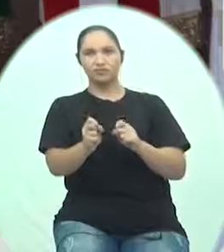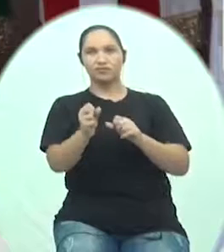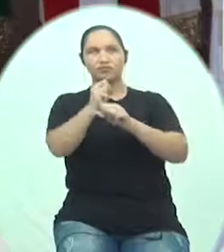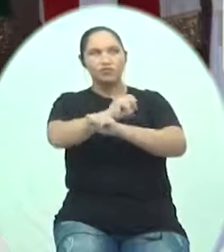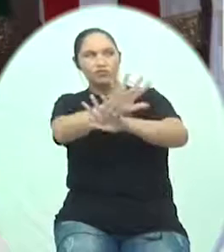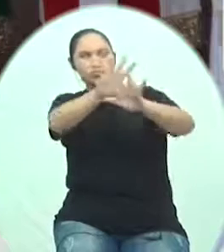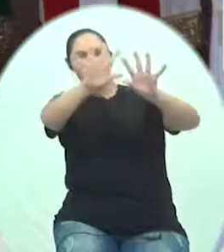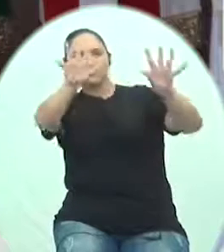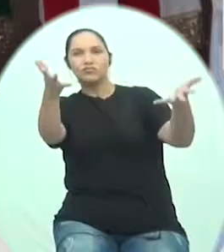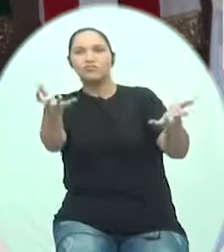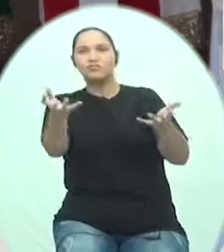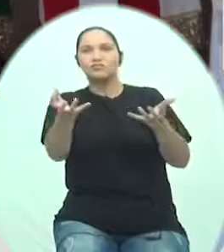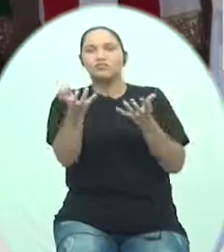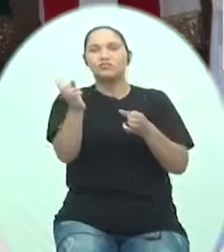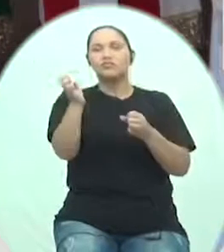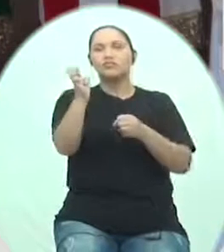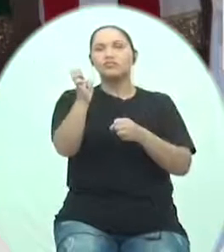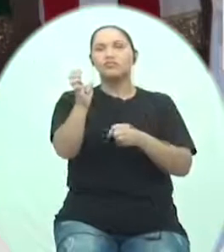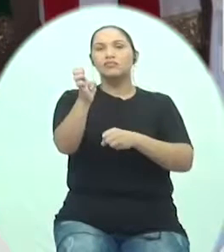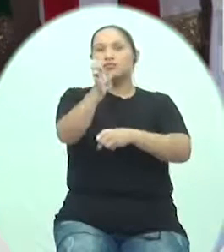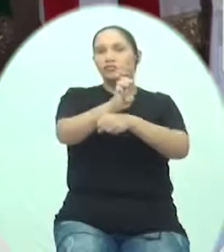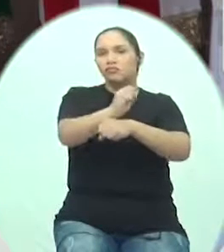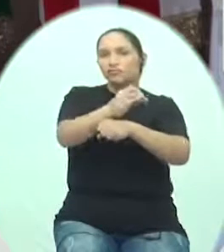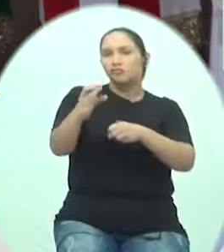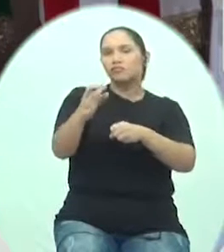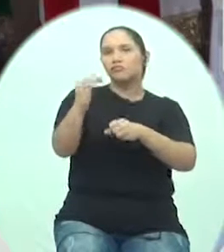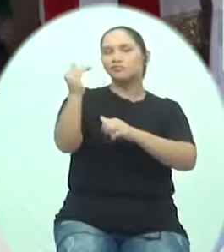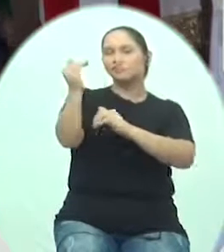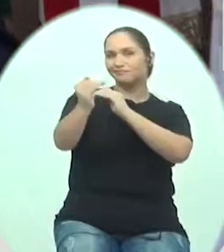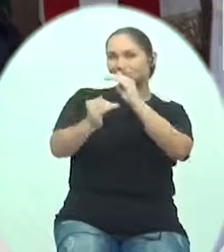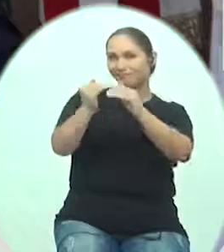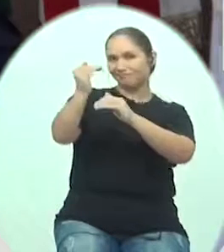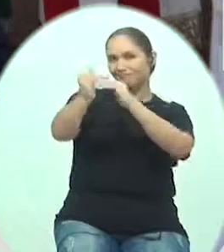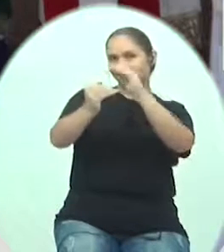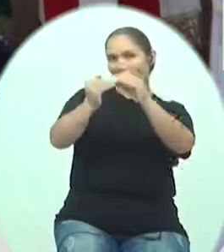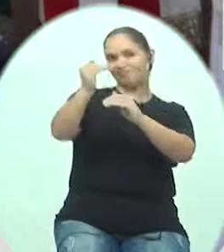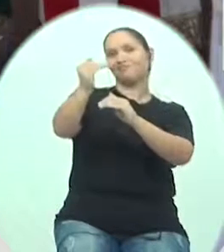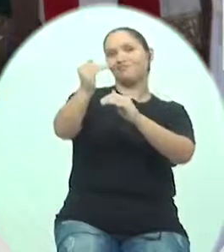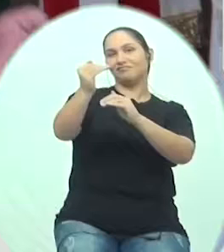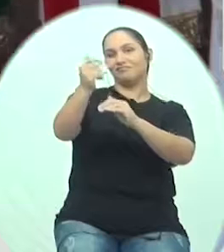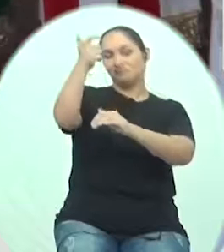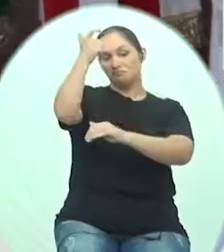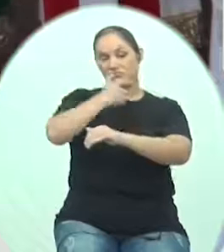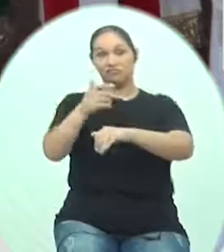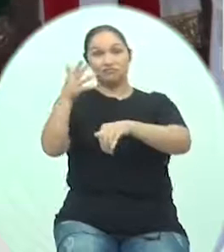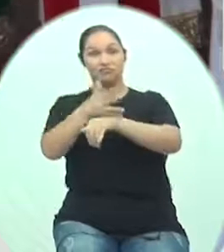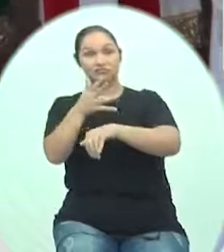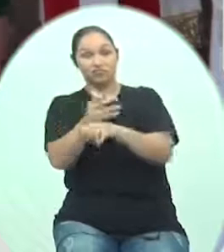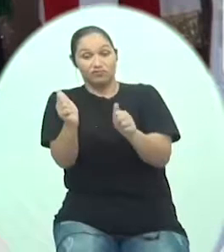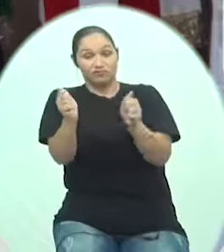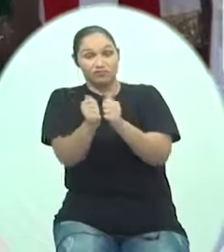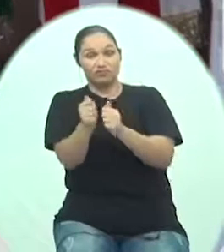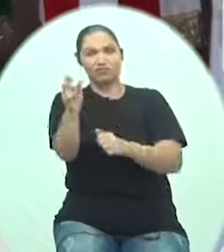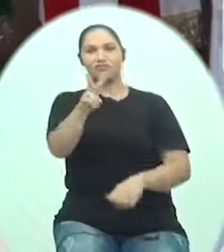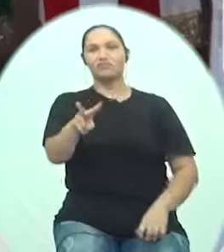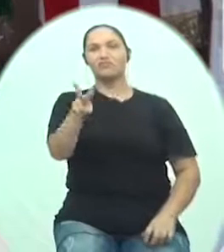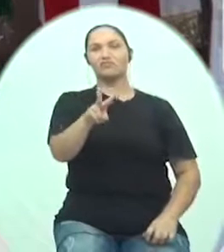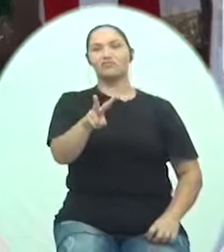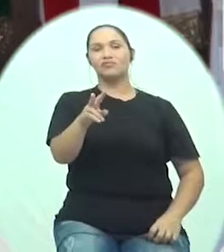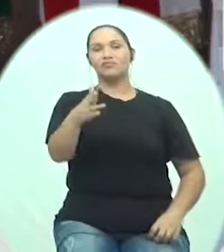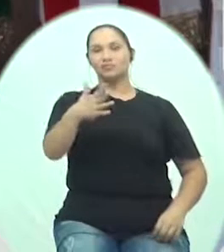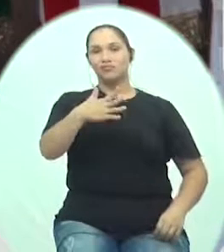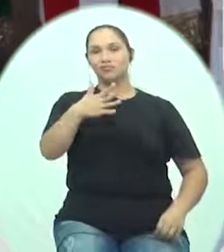Catarina tive o prazer de participar juntamente com os vereadores da nossa região o vereador